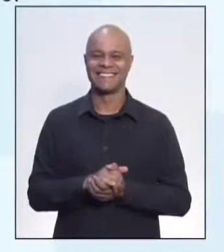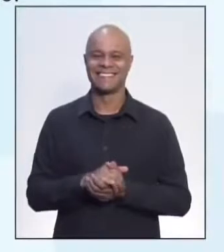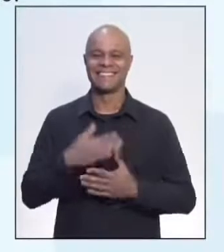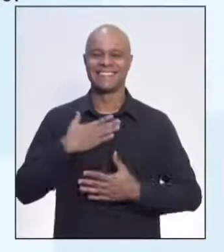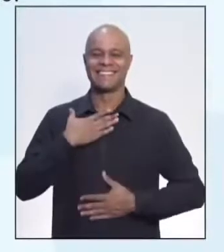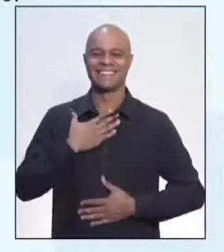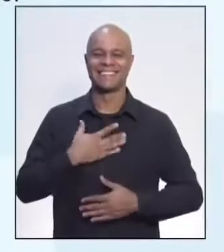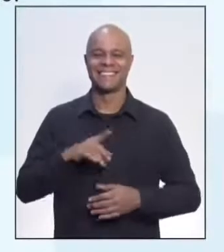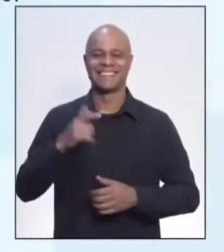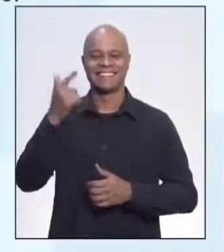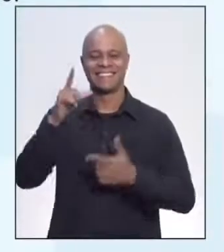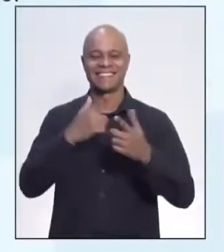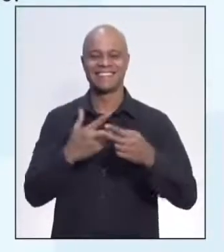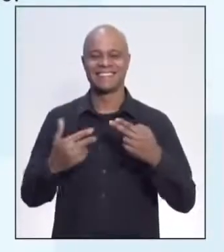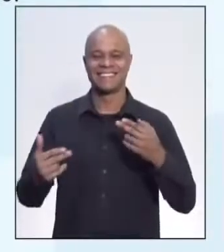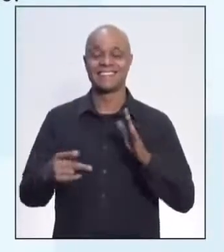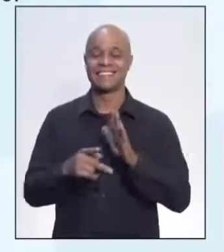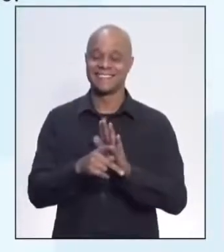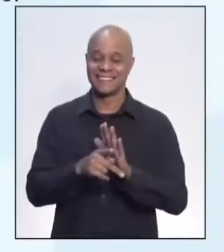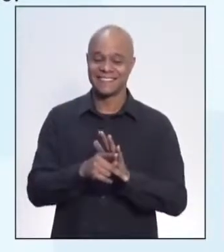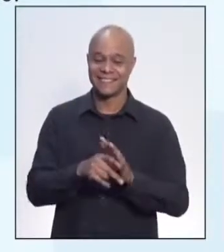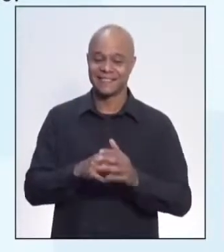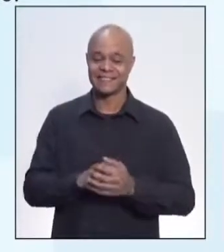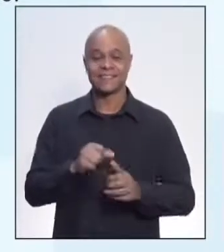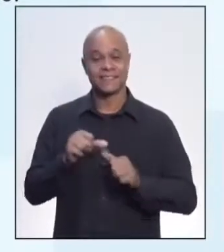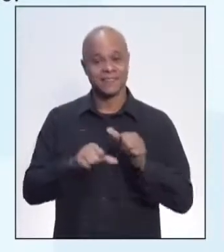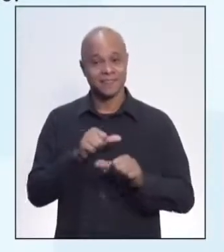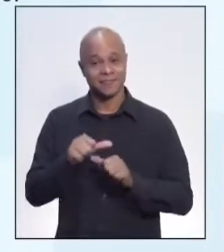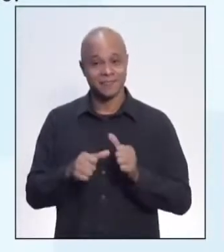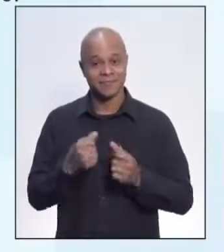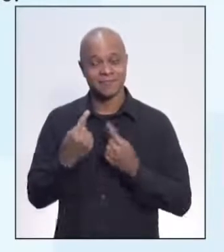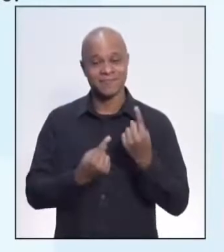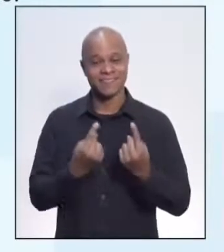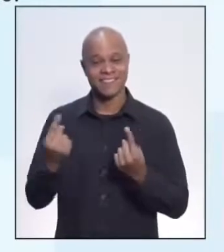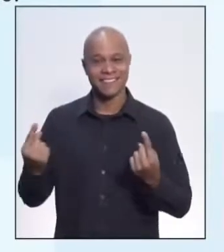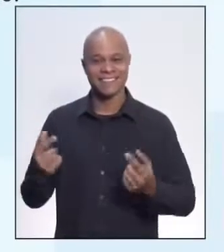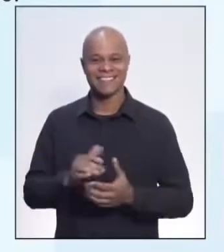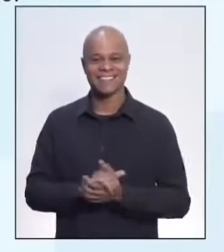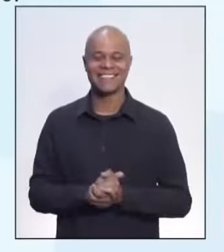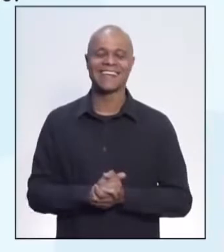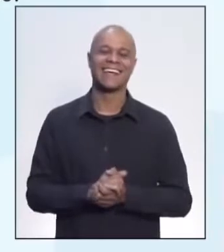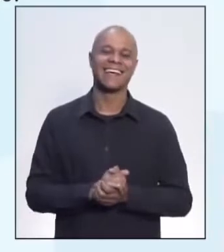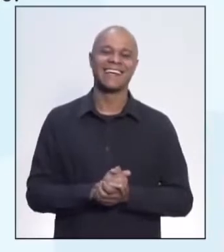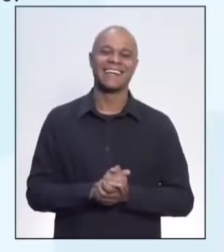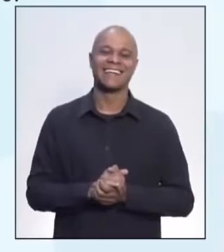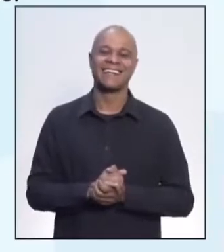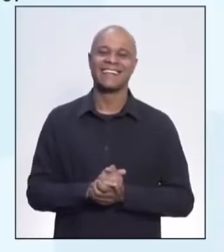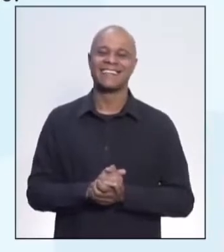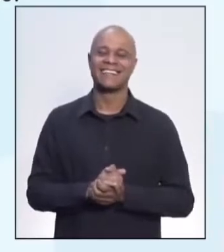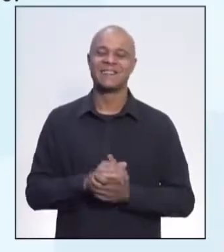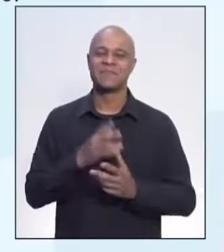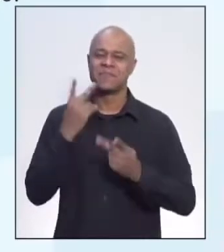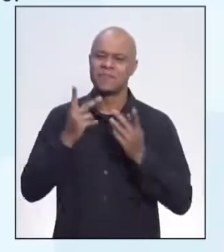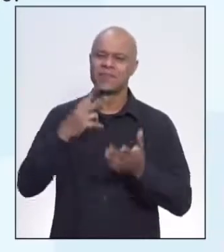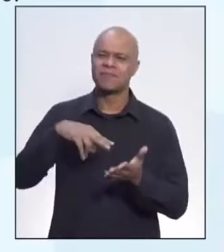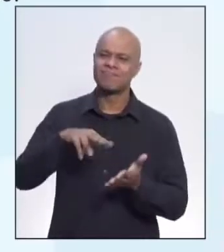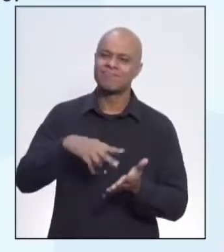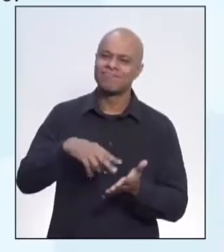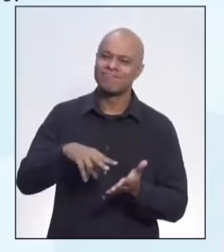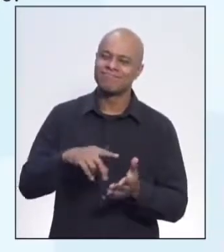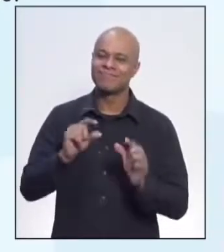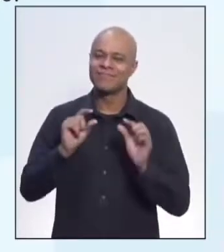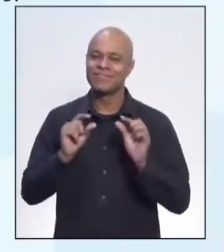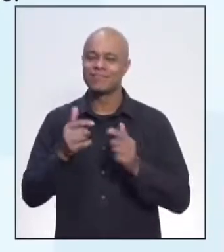típicos, entre outros. São transmitidas também de geração por geração. E a gente falou um pouquinho também sobre os movimentos da dança, que